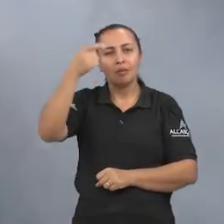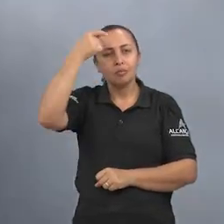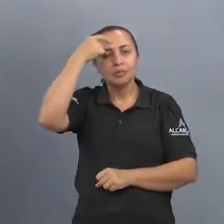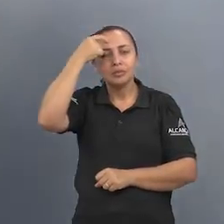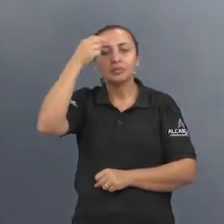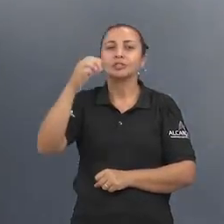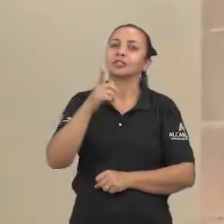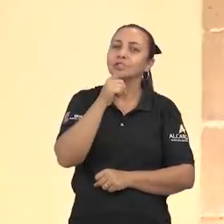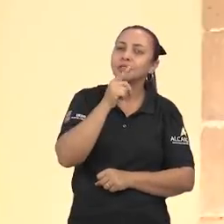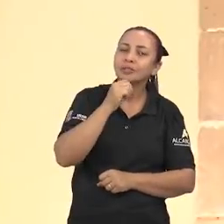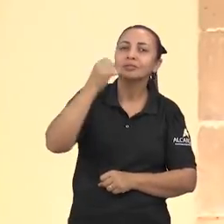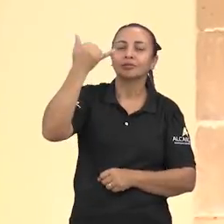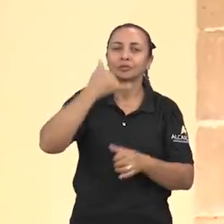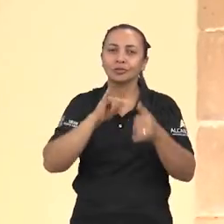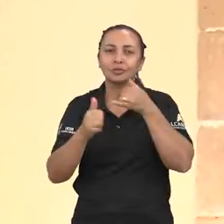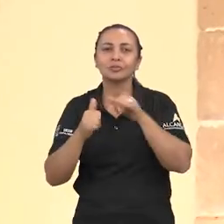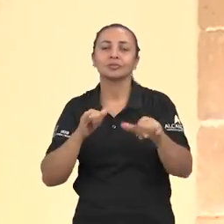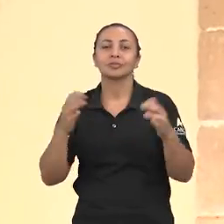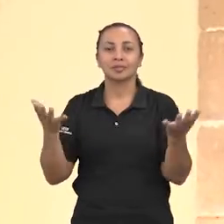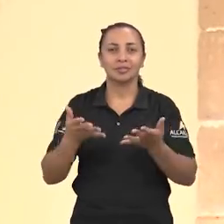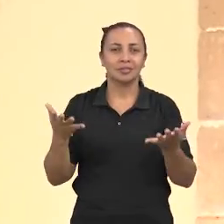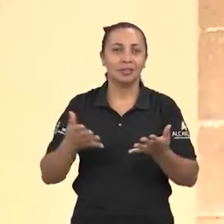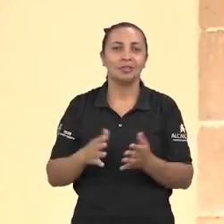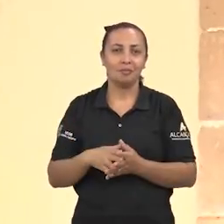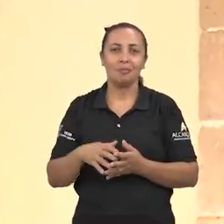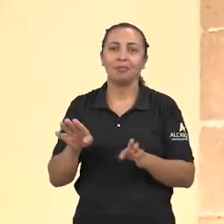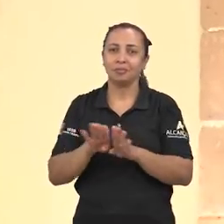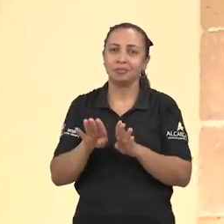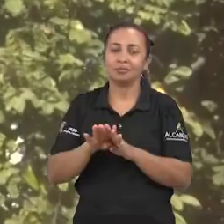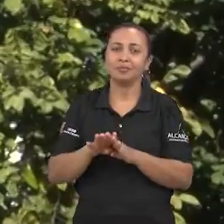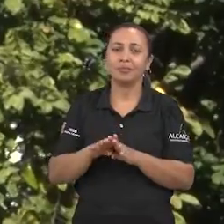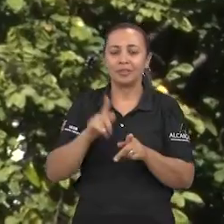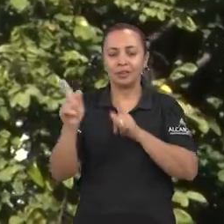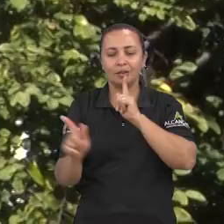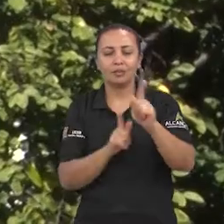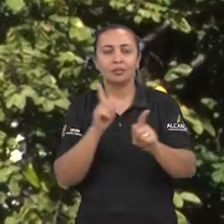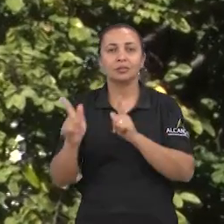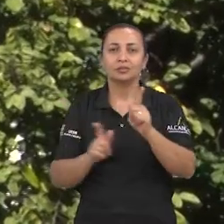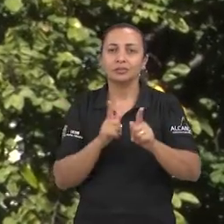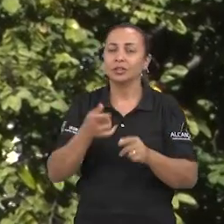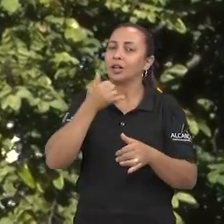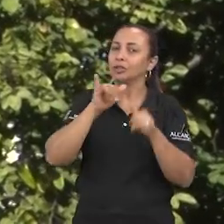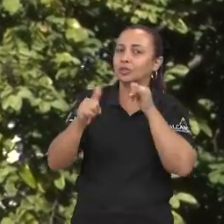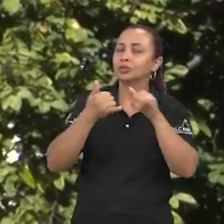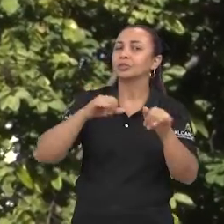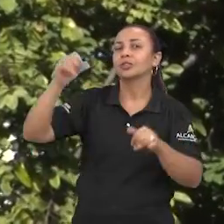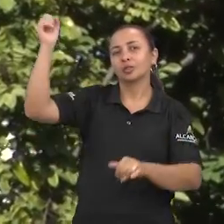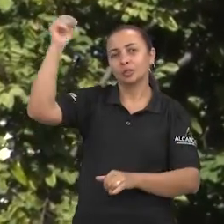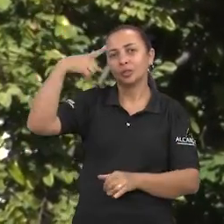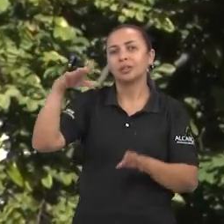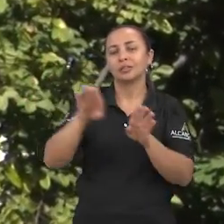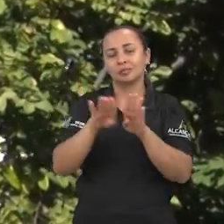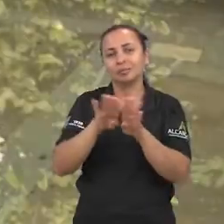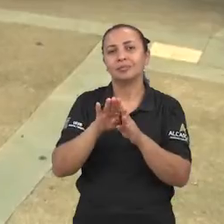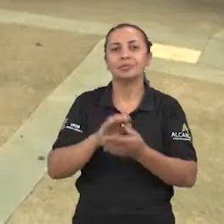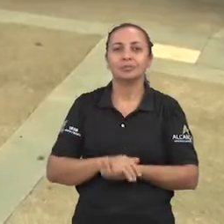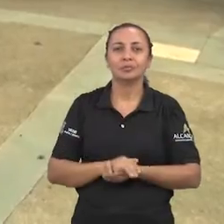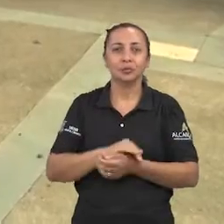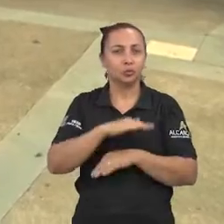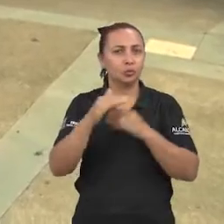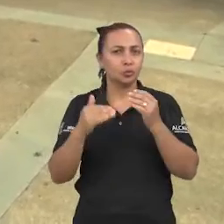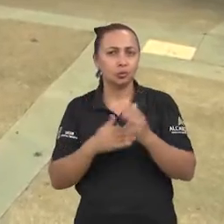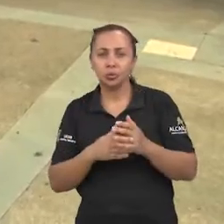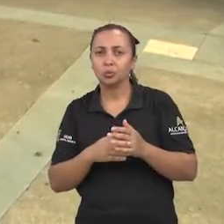água, energia e, agora, mais recentemente, a geração de energia solar também. Todos